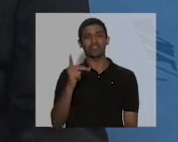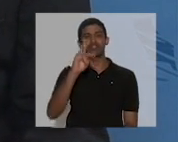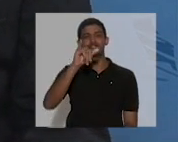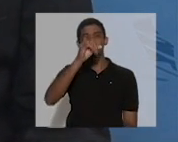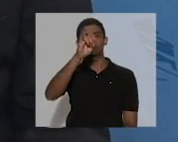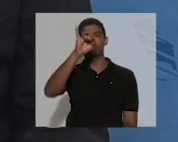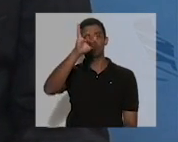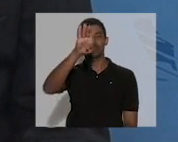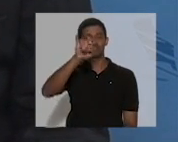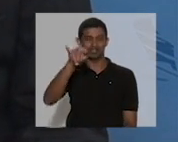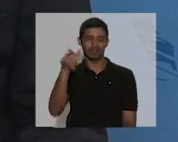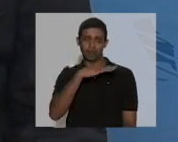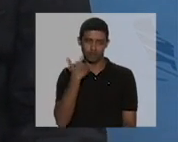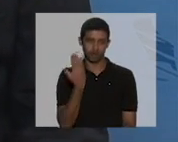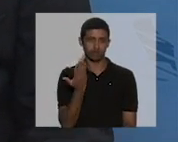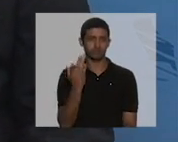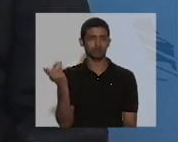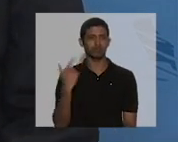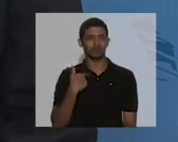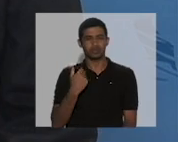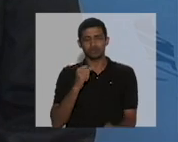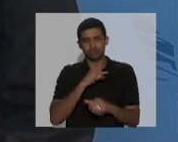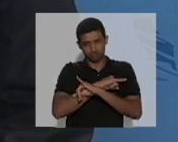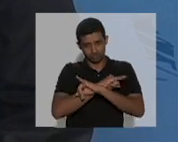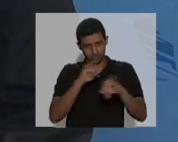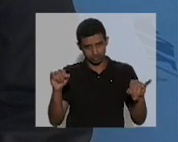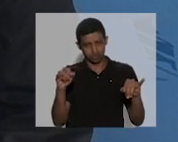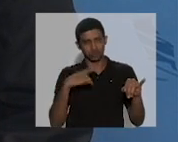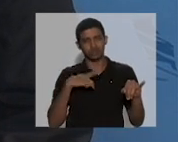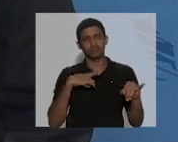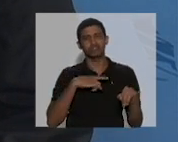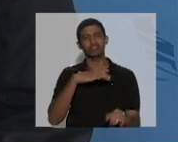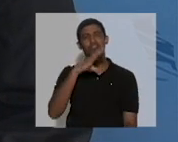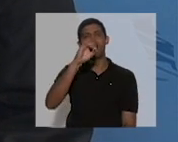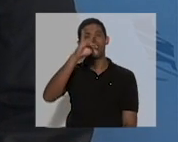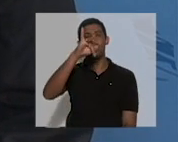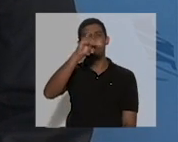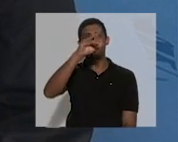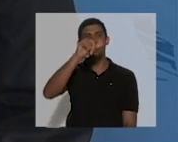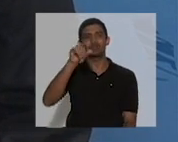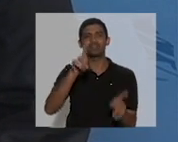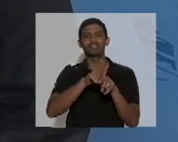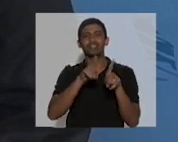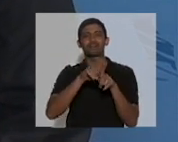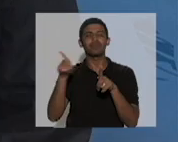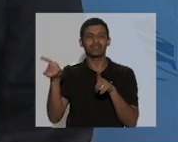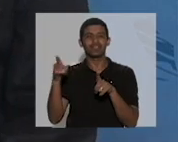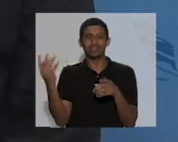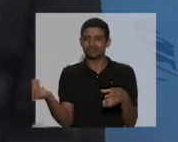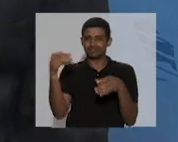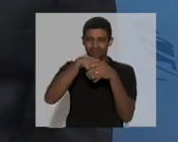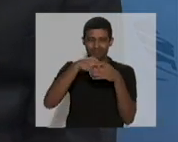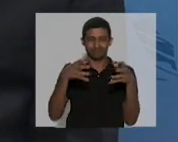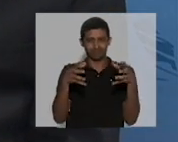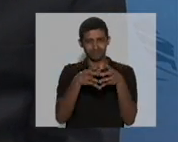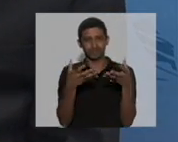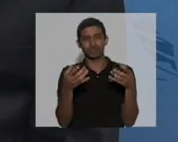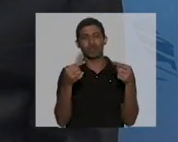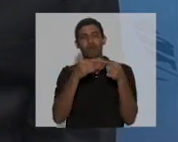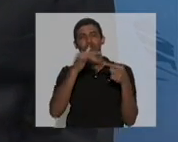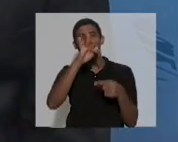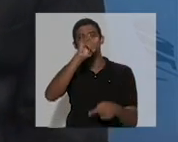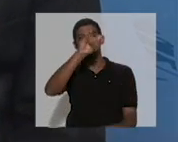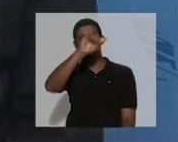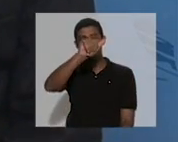que morreu recentemente, ele renunciou ao COI, o Comitê Olímpico Internacional, que era membro honorário. O mesmo fez